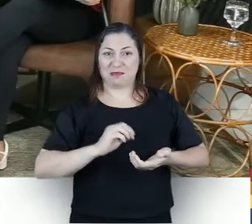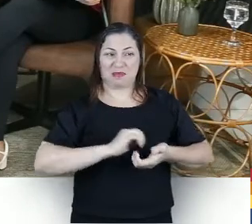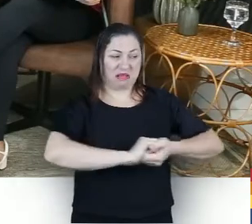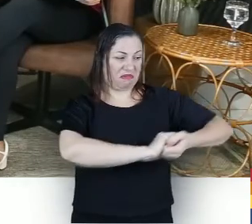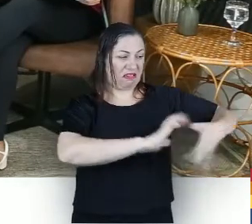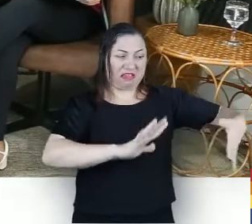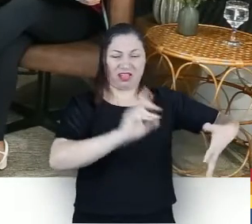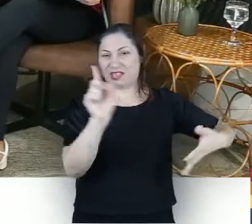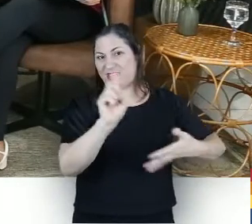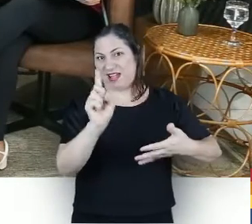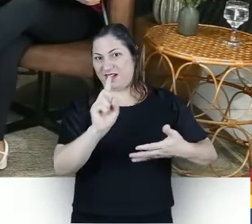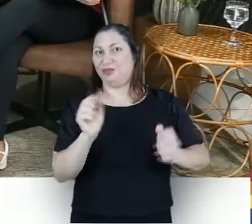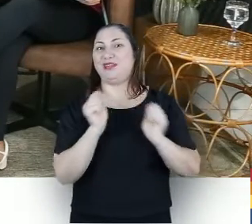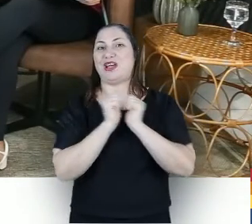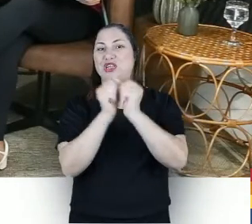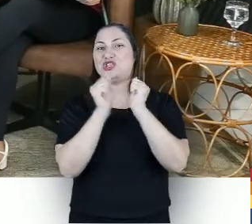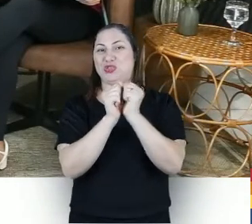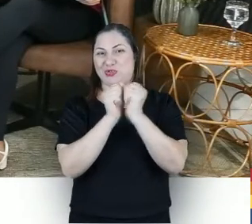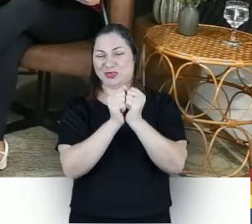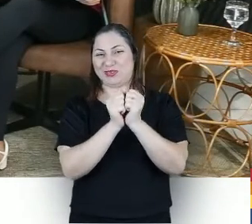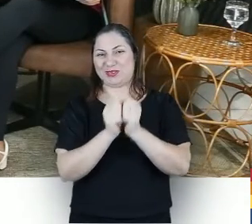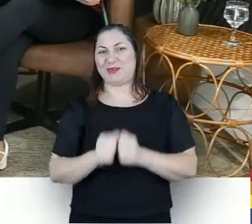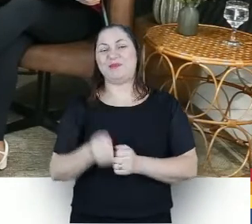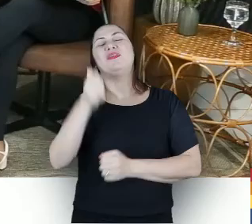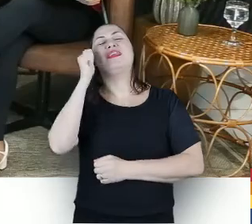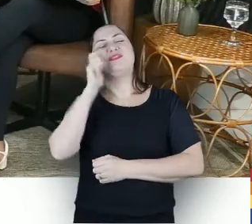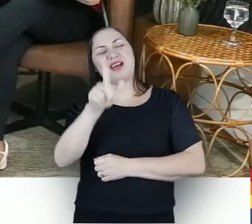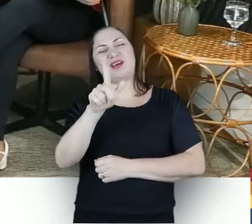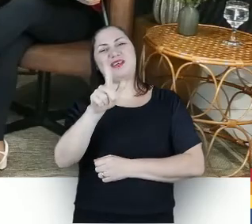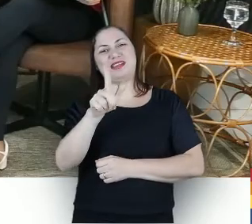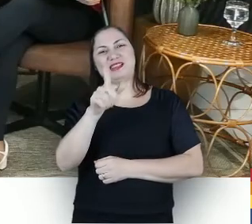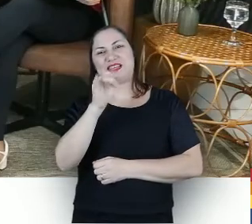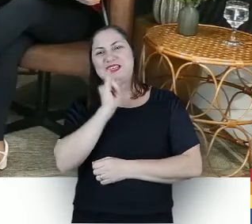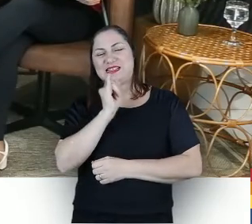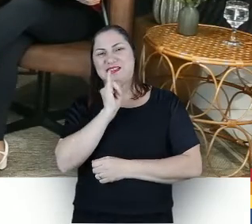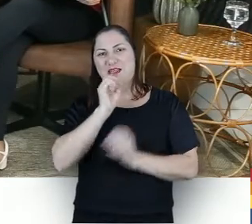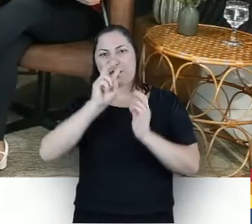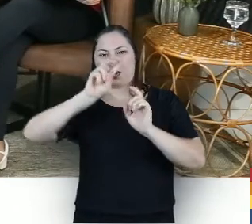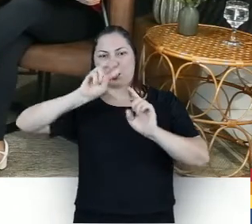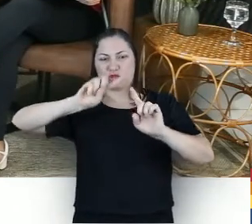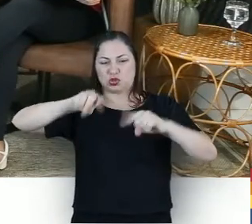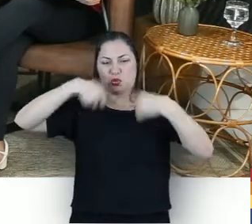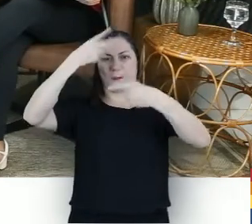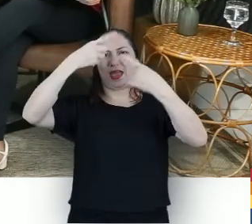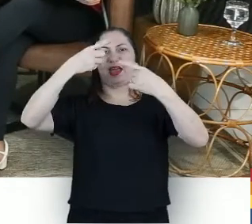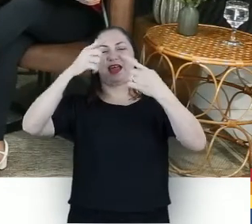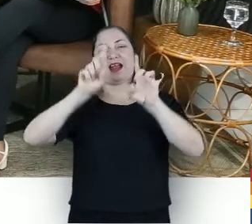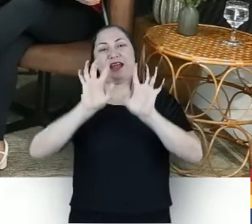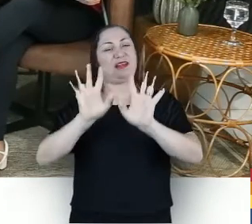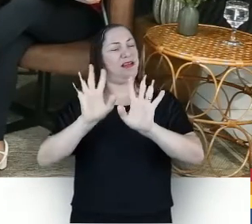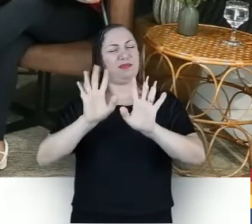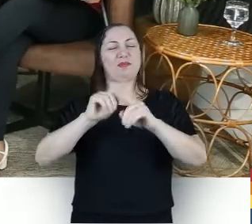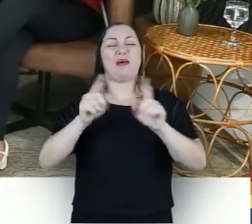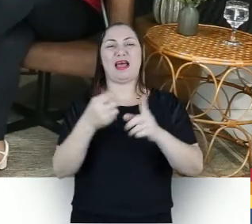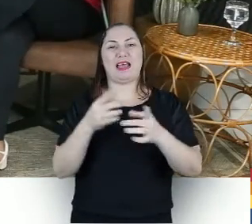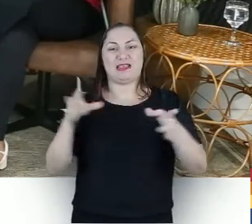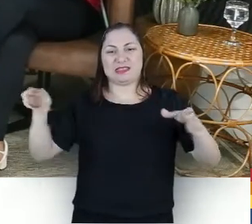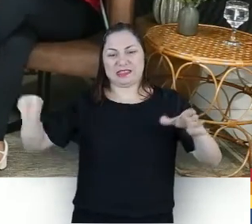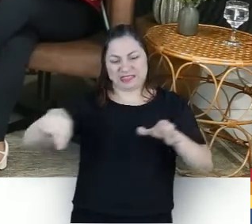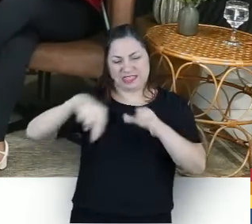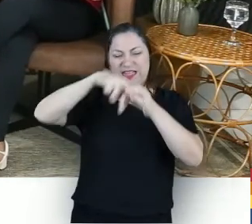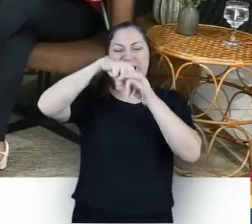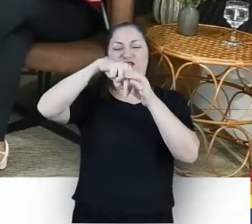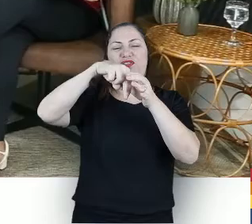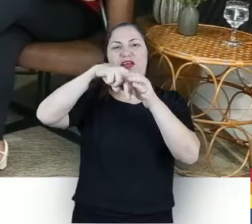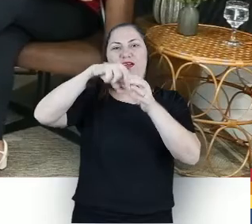impossível. Perfeito. O meu recado, né, para os professores da área de linguagem é: ninguém solta a mão de ninguém. Né? Também.